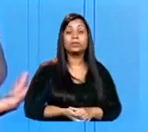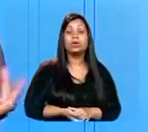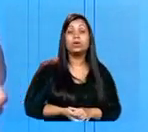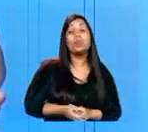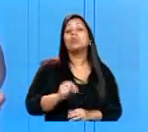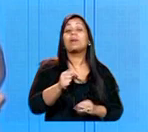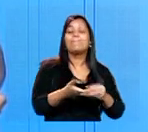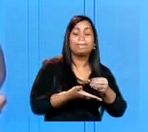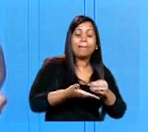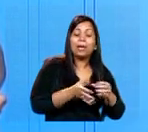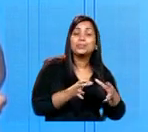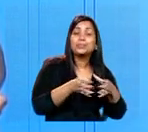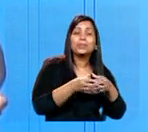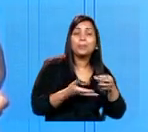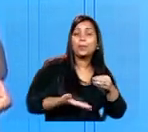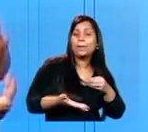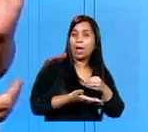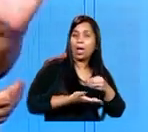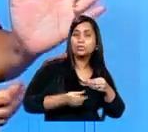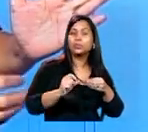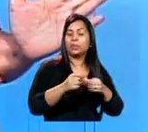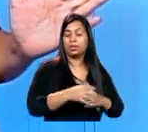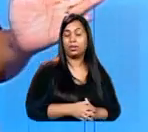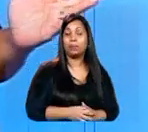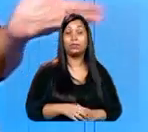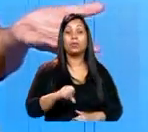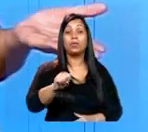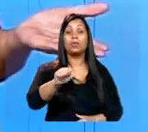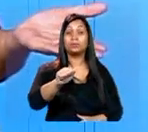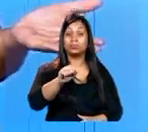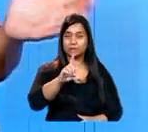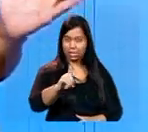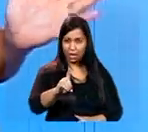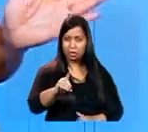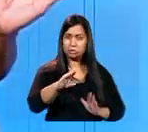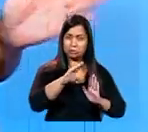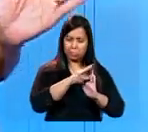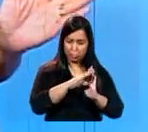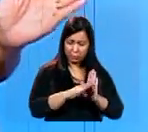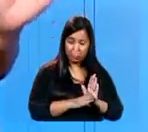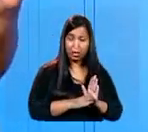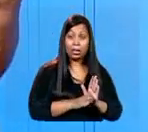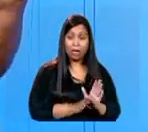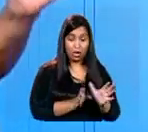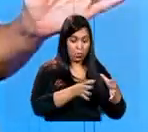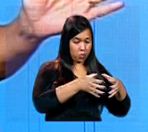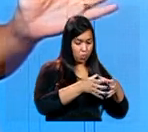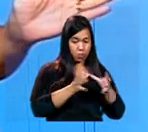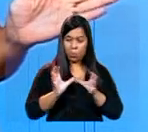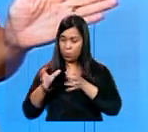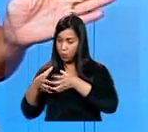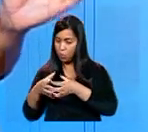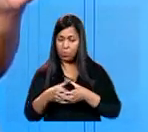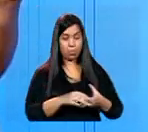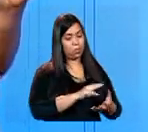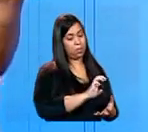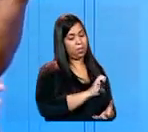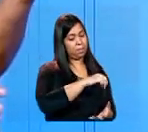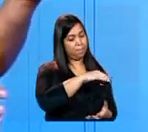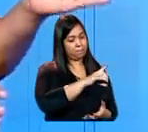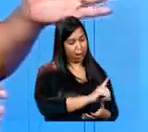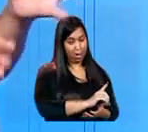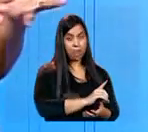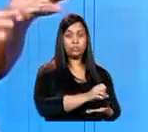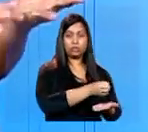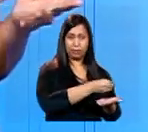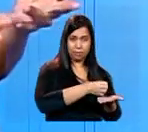O que é essa equipe básica? O SAD, pela normativa do Ministério, ele é dividido em duas categorias, EMAD e EMAP. EMAD é a